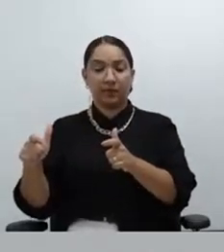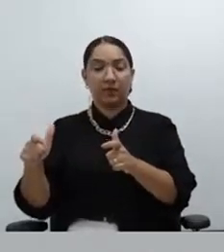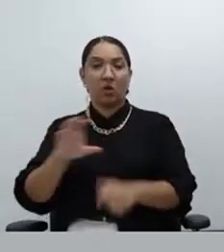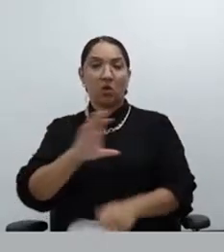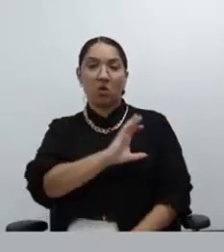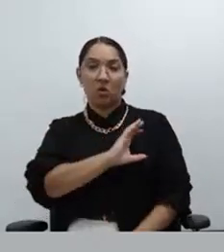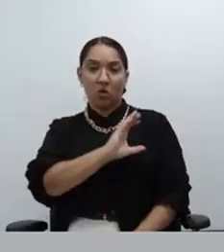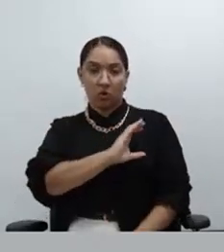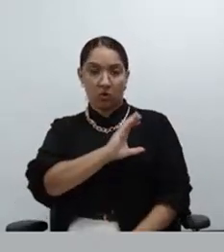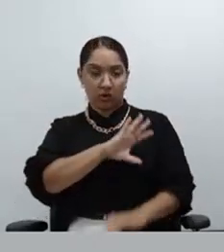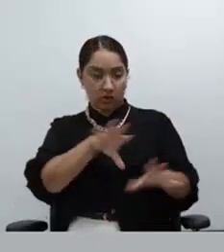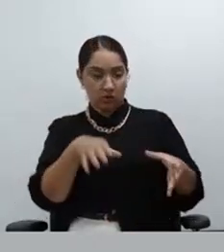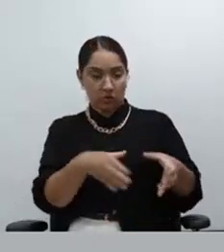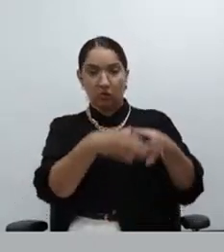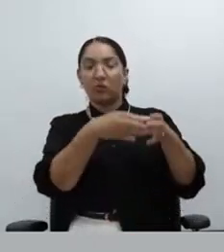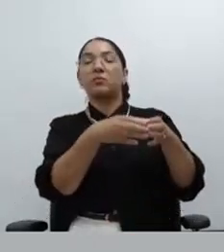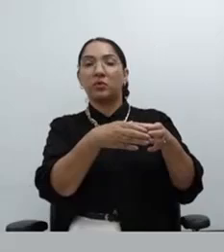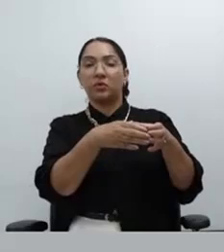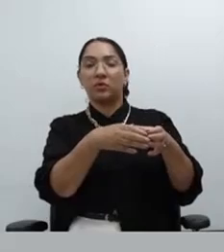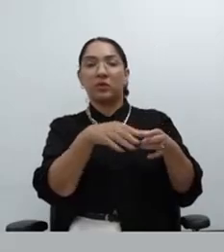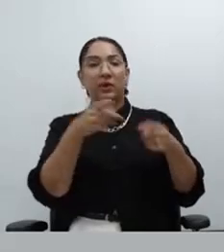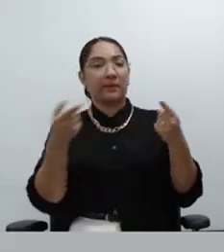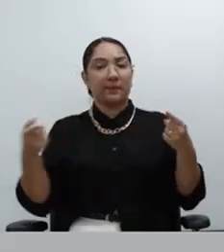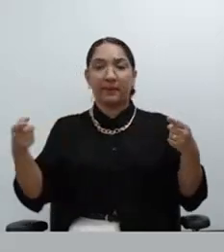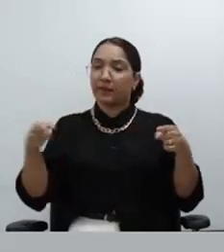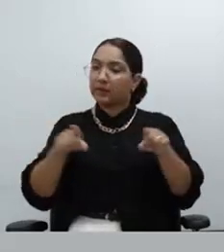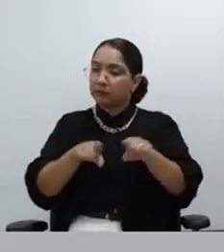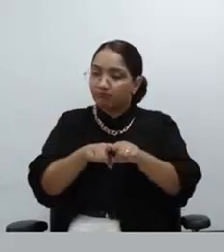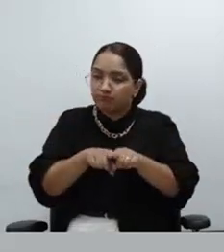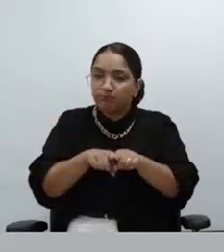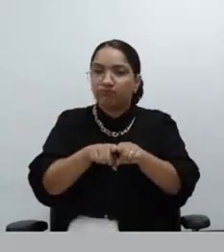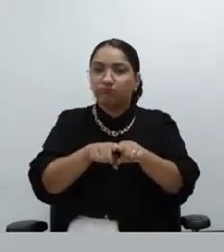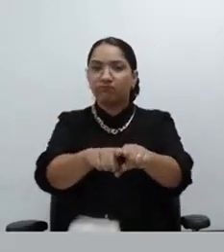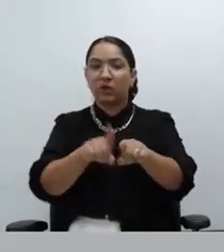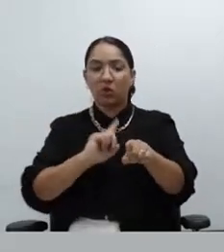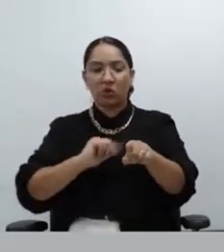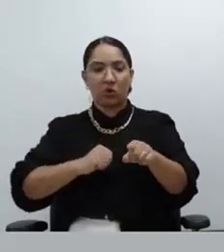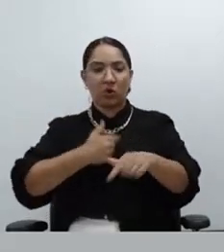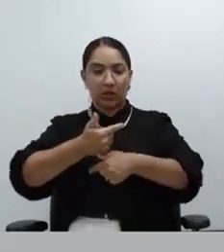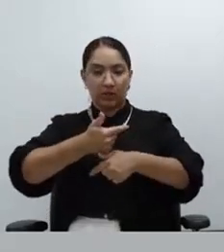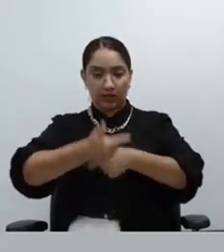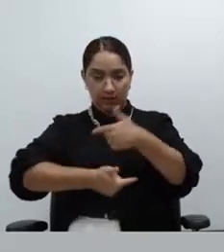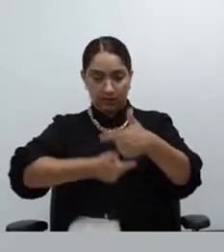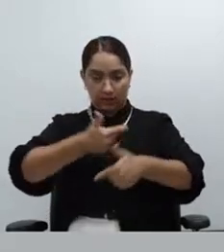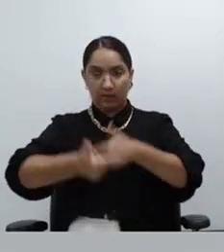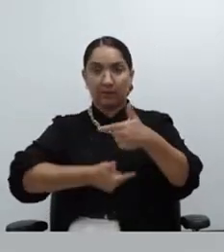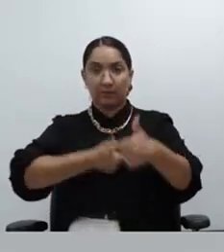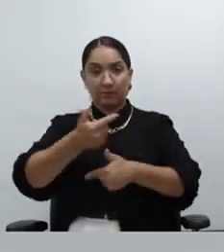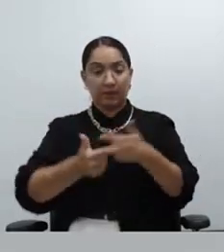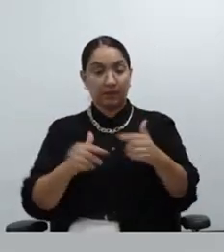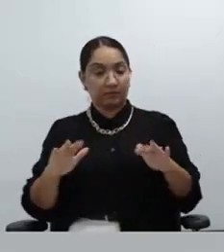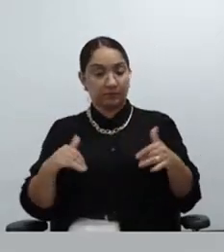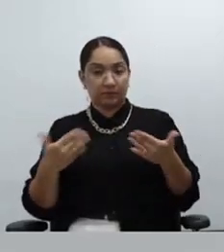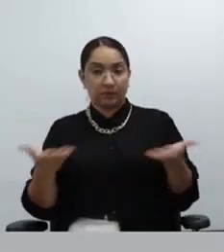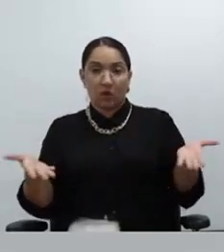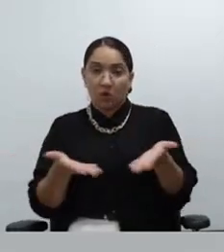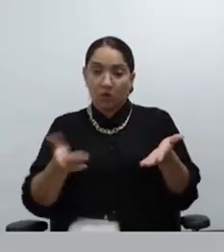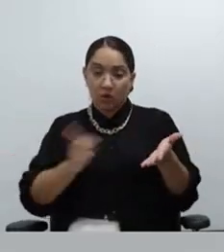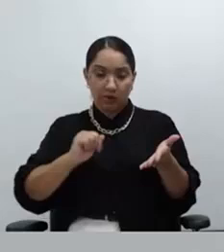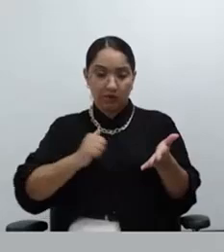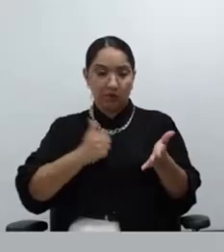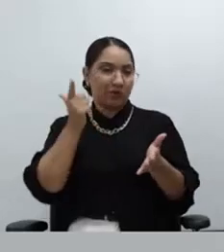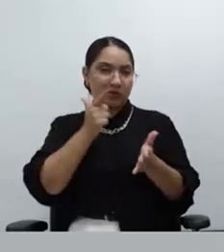Clube Corinthians se tornou um parceiro da Defensoria Pública do Estado de São Paulo, então nós teremos, a partir de agora, algumas iniciativas em